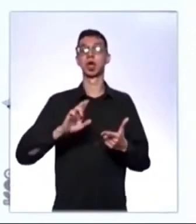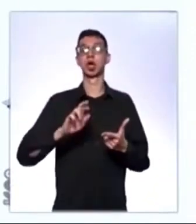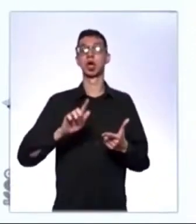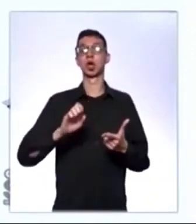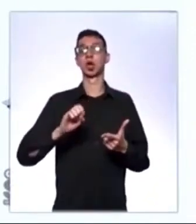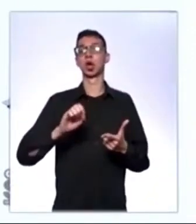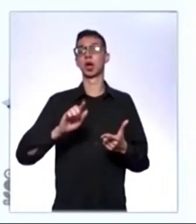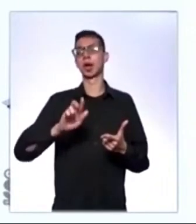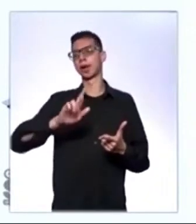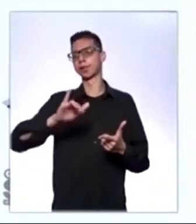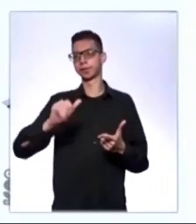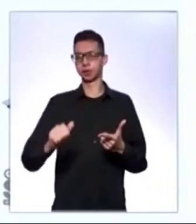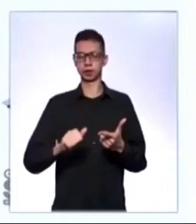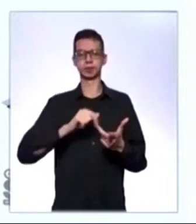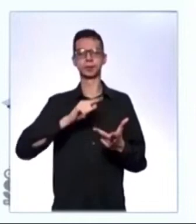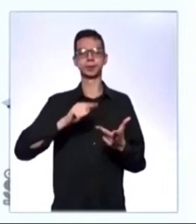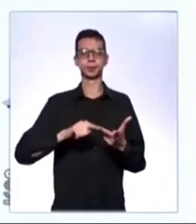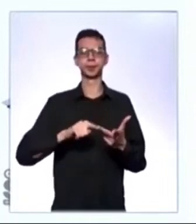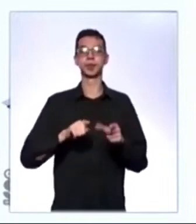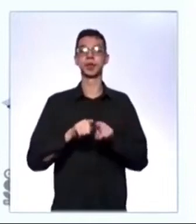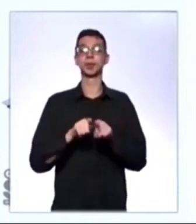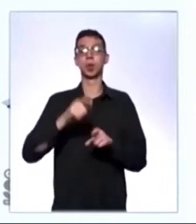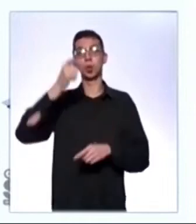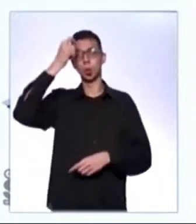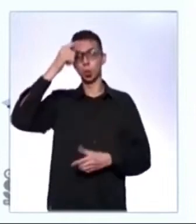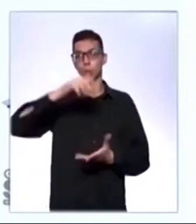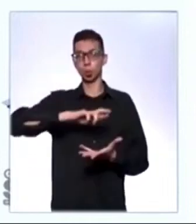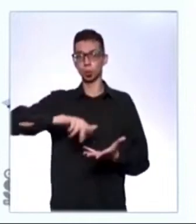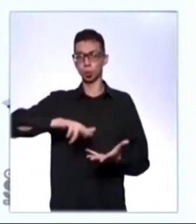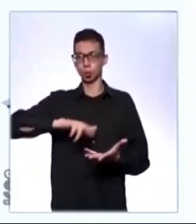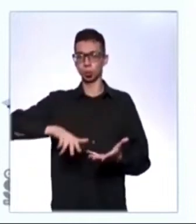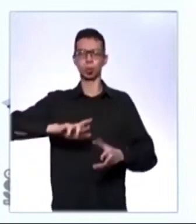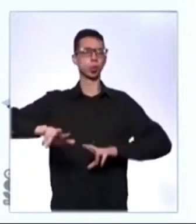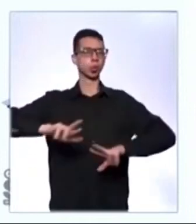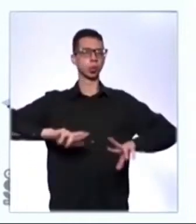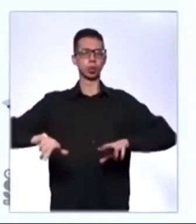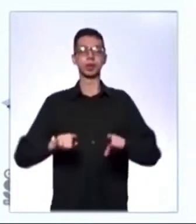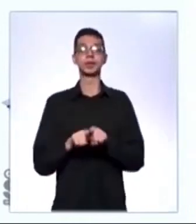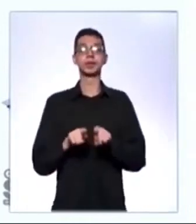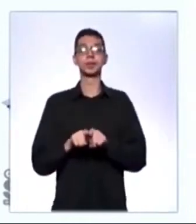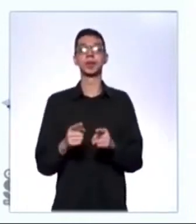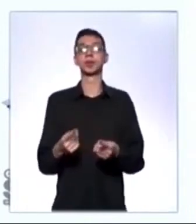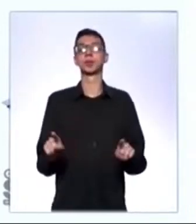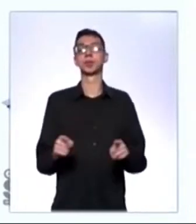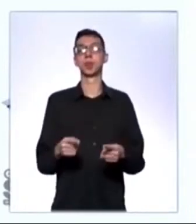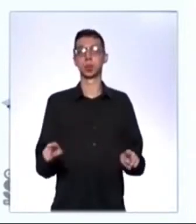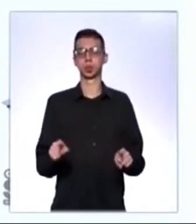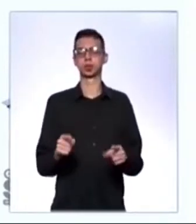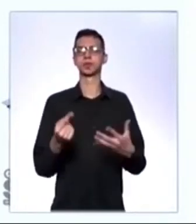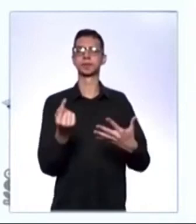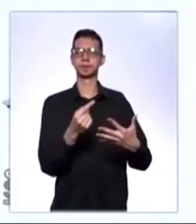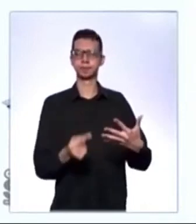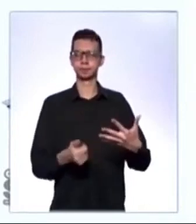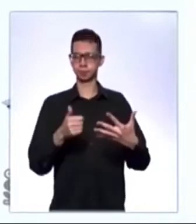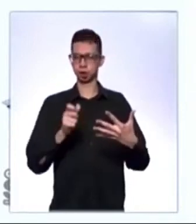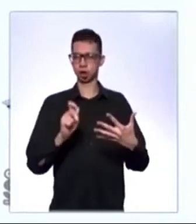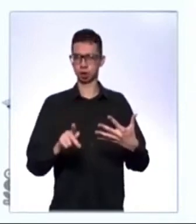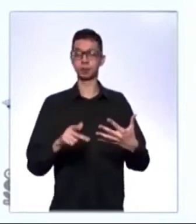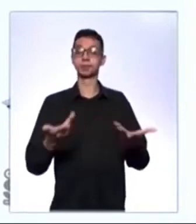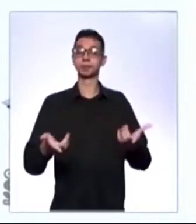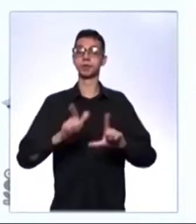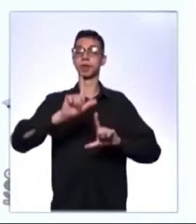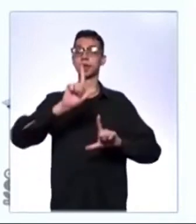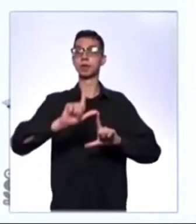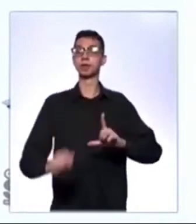sociais, culturas diferentes, repertórios musicais. Né? Tudo bem? Letra